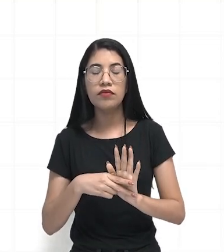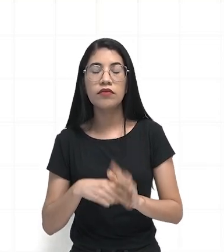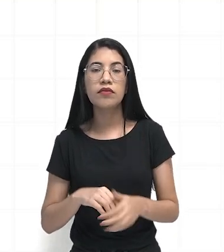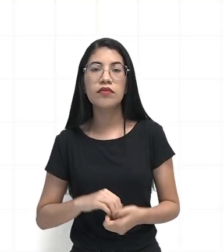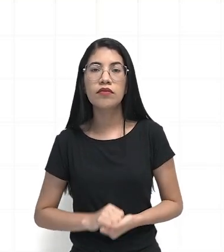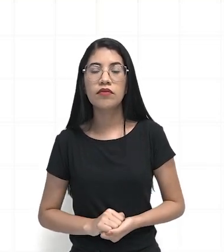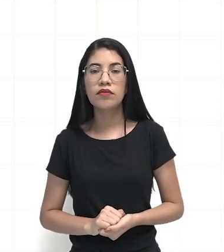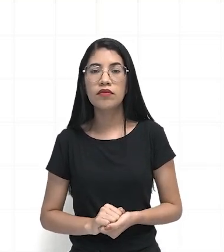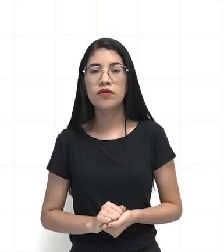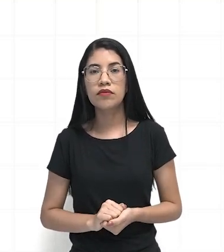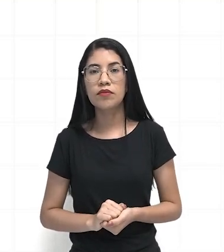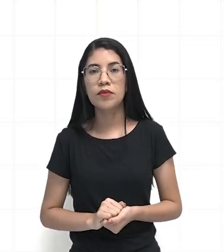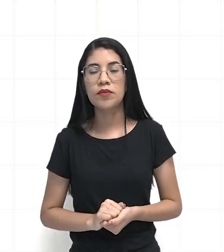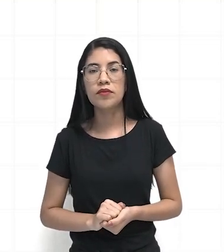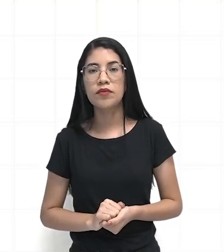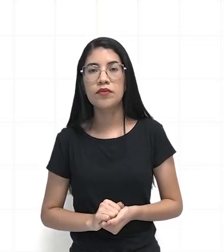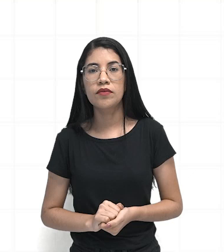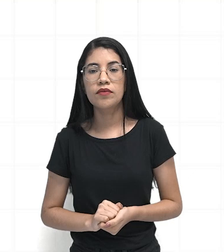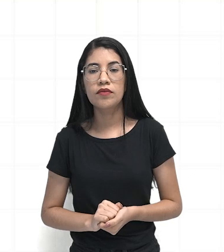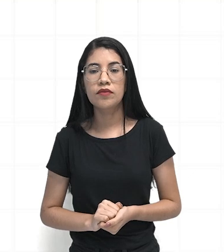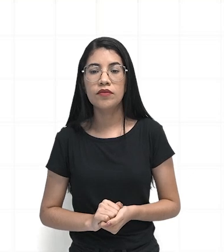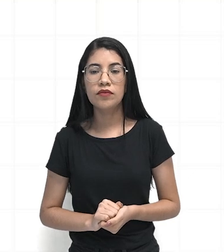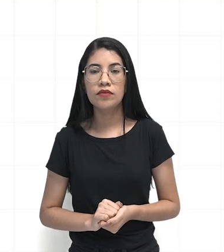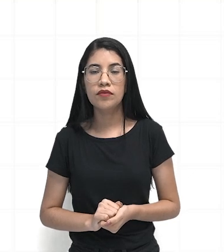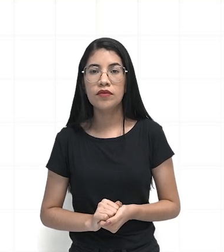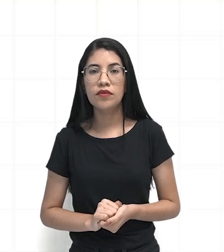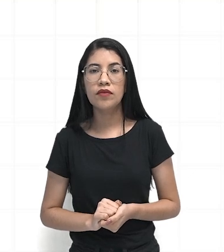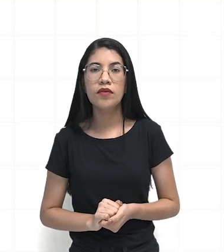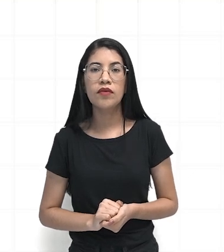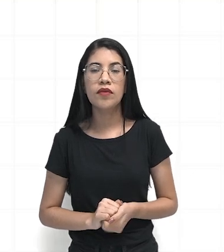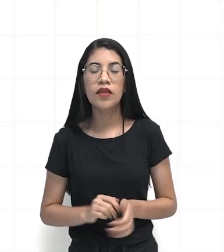dividido por 5 dá quanto? Dá 20 centavos para cada, certo?